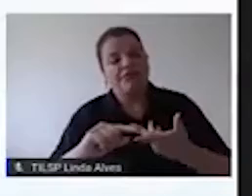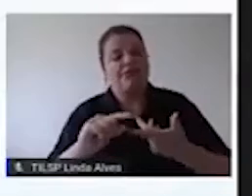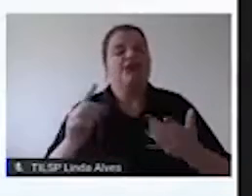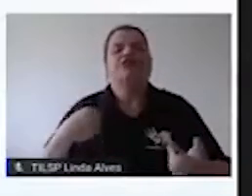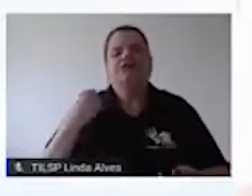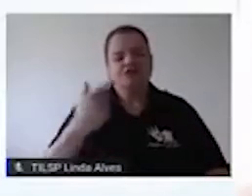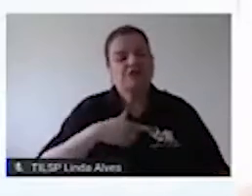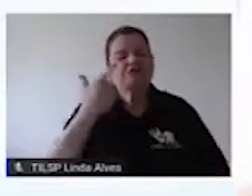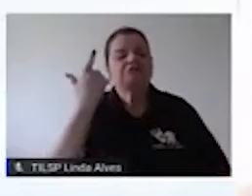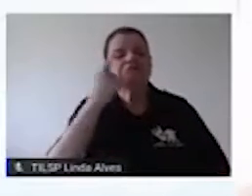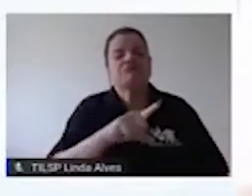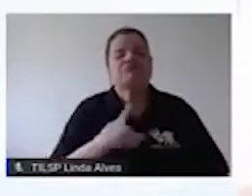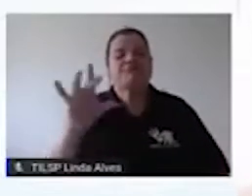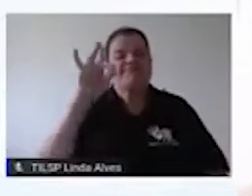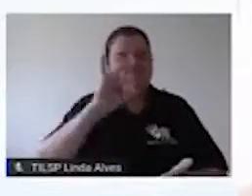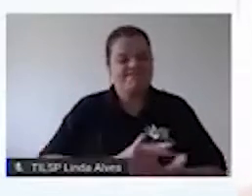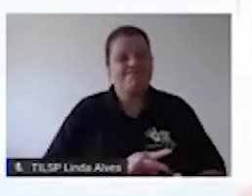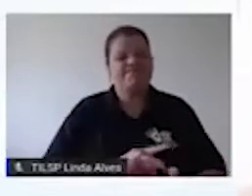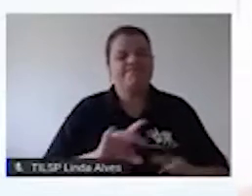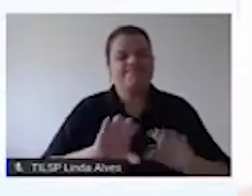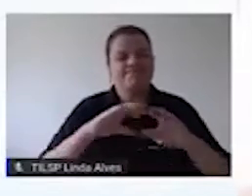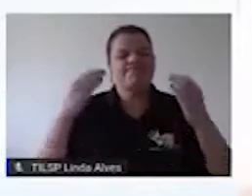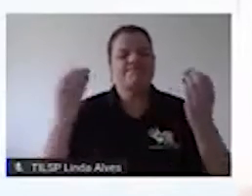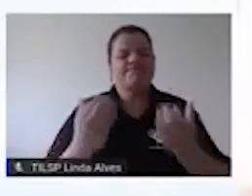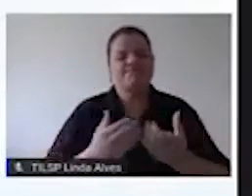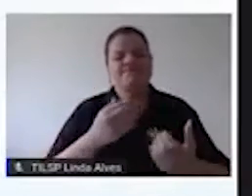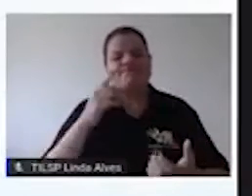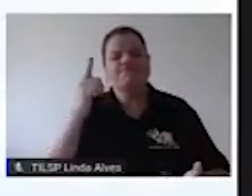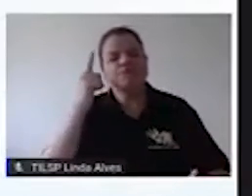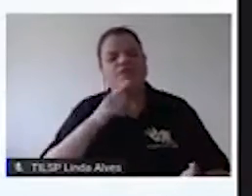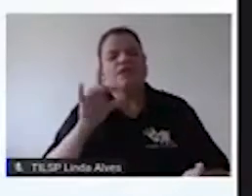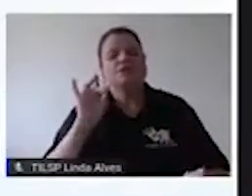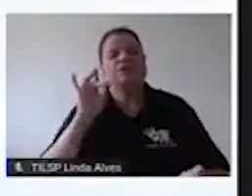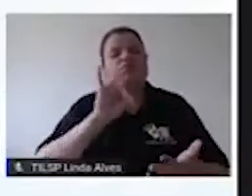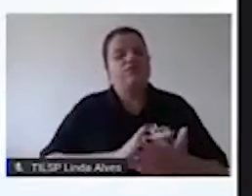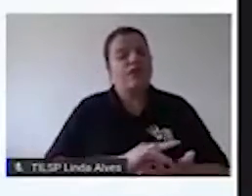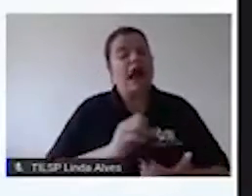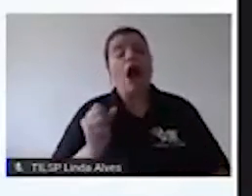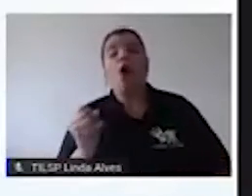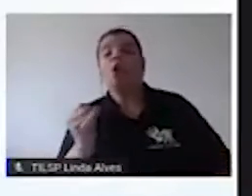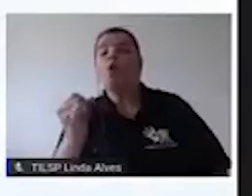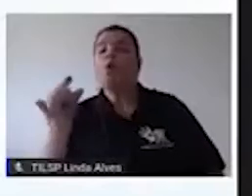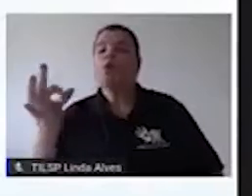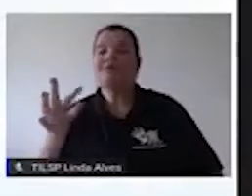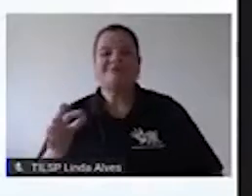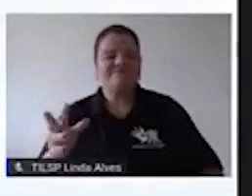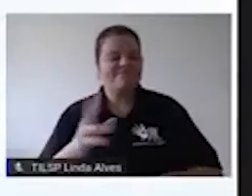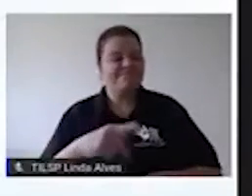ratificou, Nossa, né, estou surpresa. ratificou. Houve alguns países